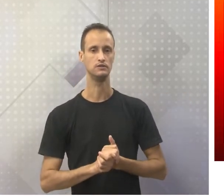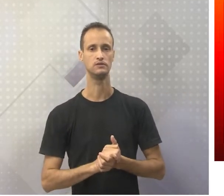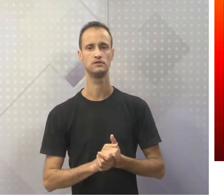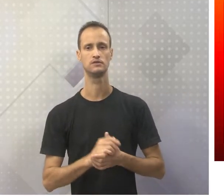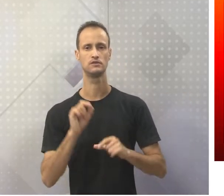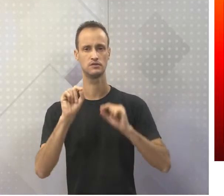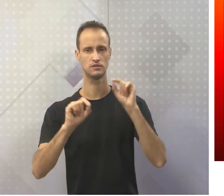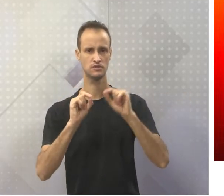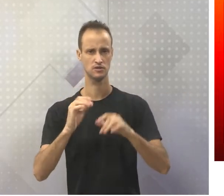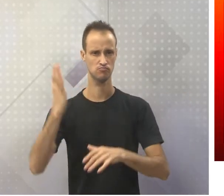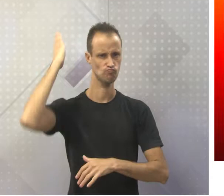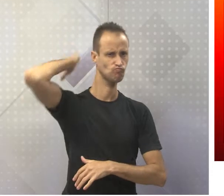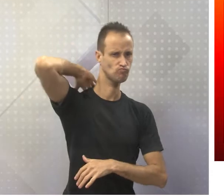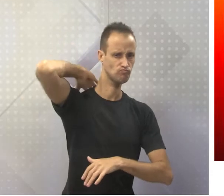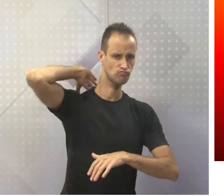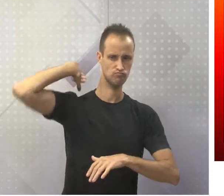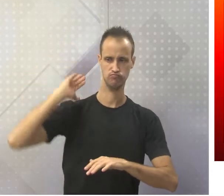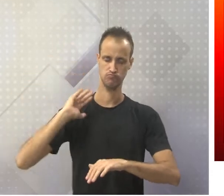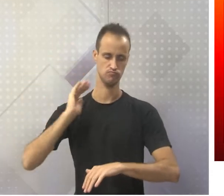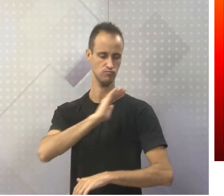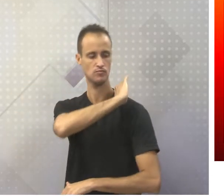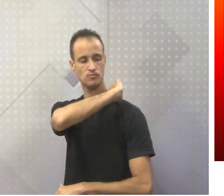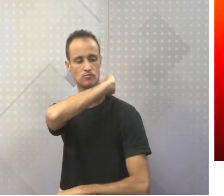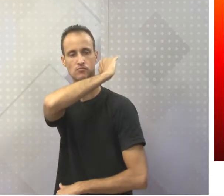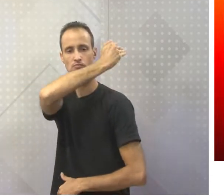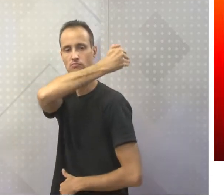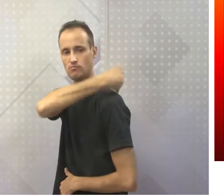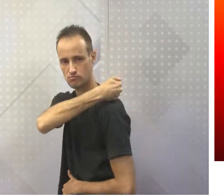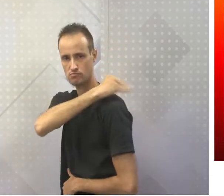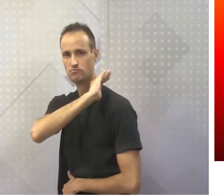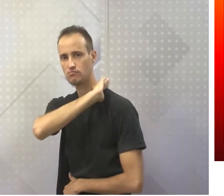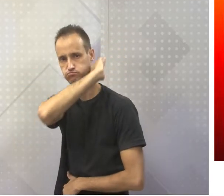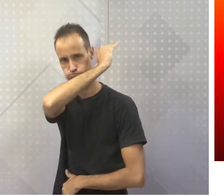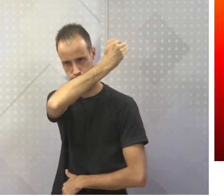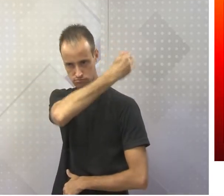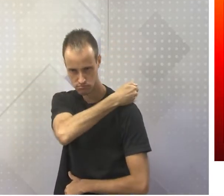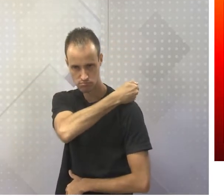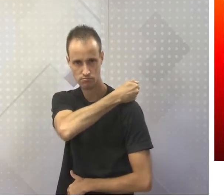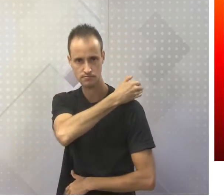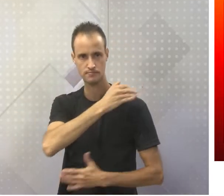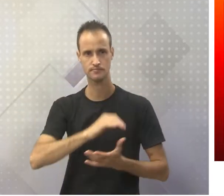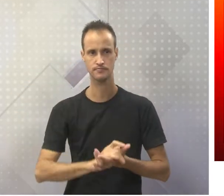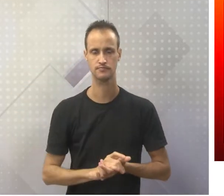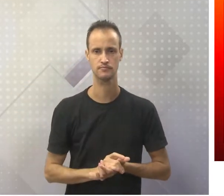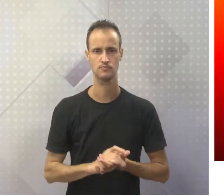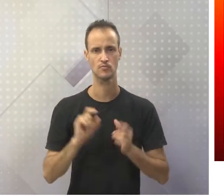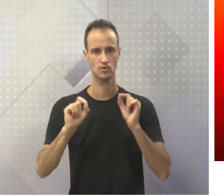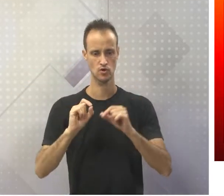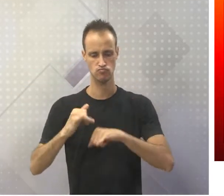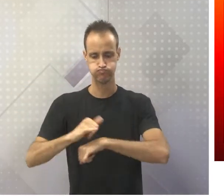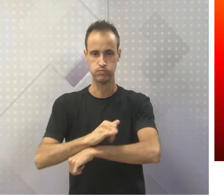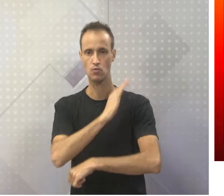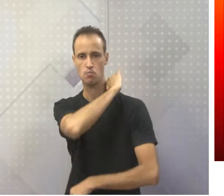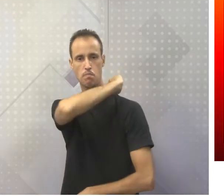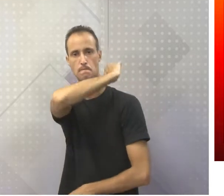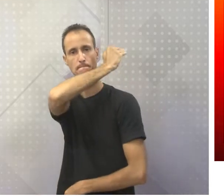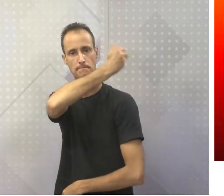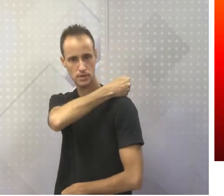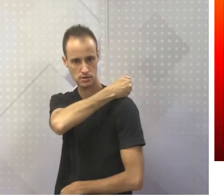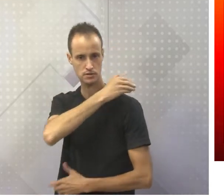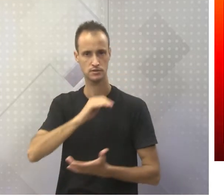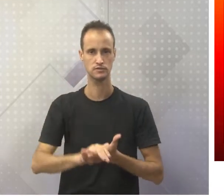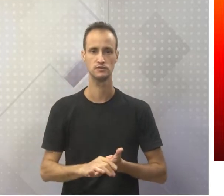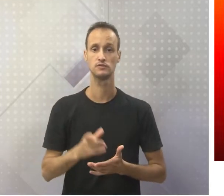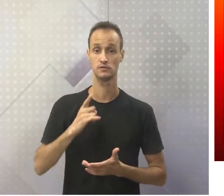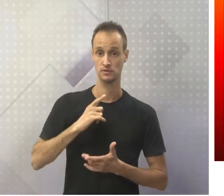uma corcova do camelo aqui, ó, coxinha de gordura, ó, corcova de búfalo aqui, fica uma gordura aqui nas costas.